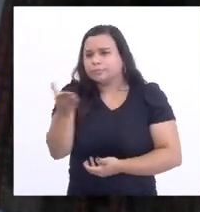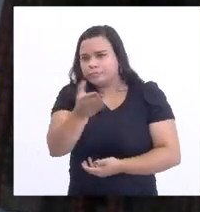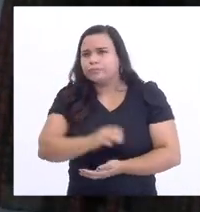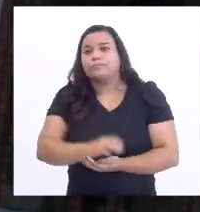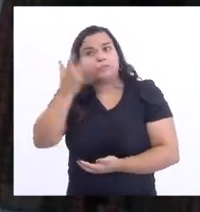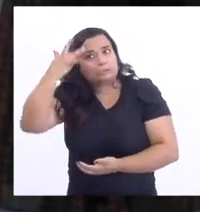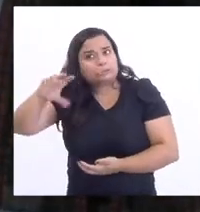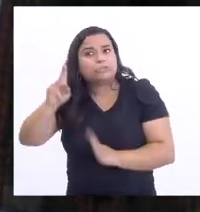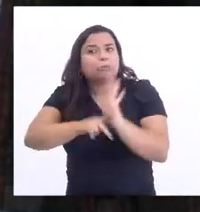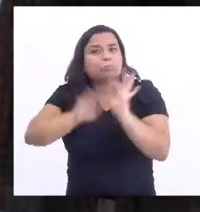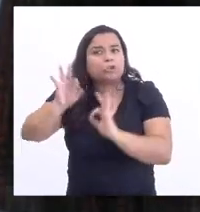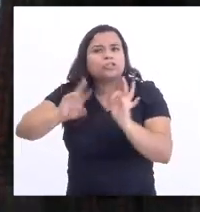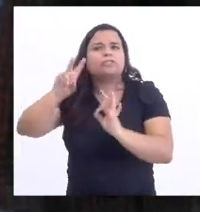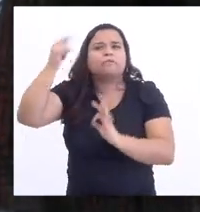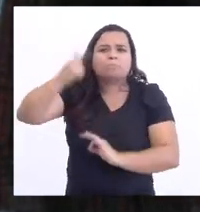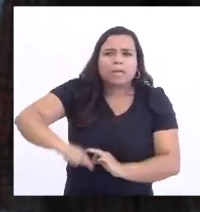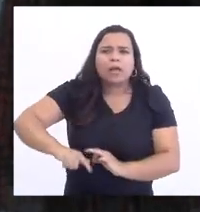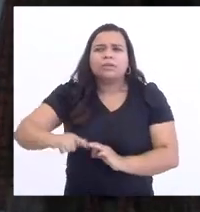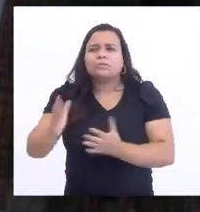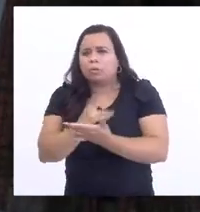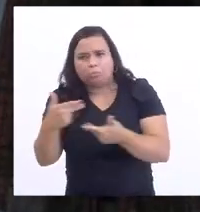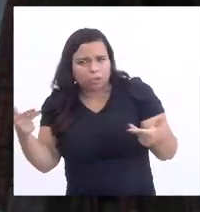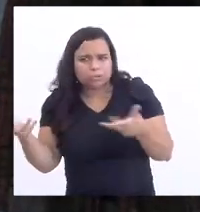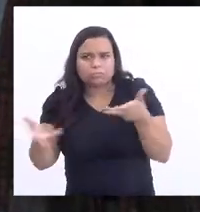vai ser submetido a mais alguma